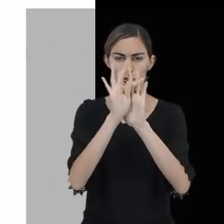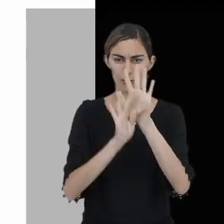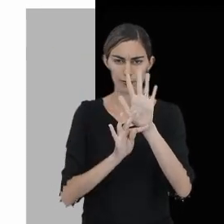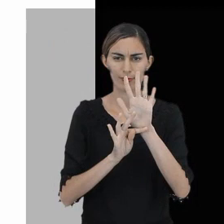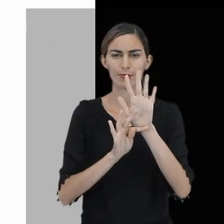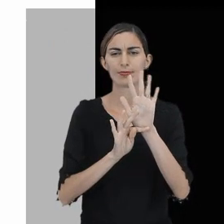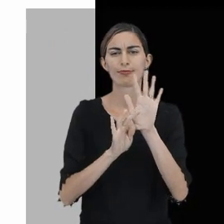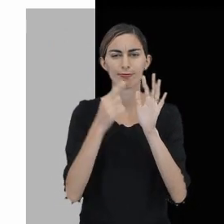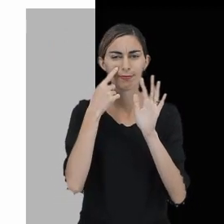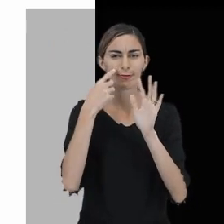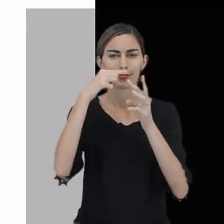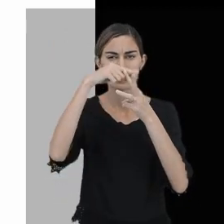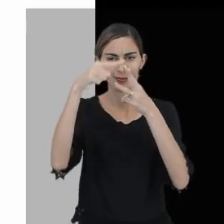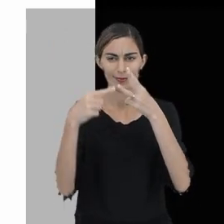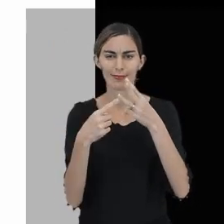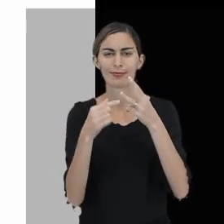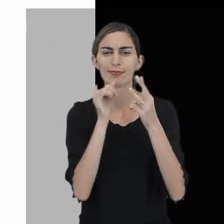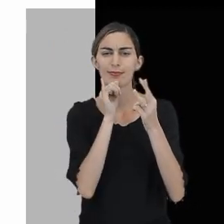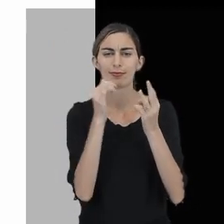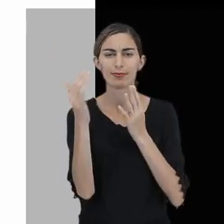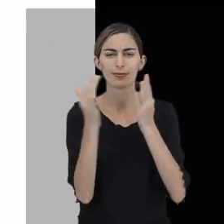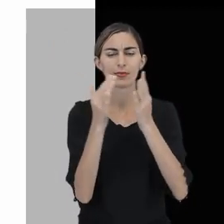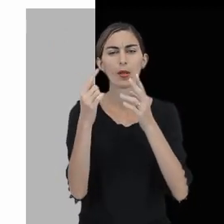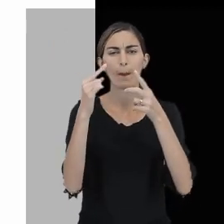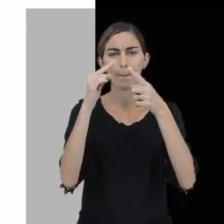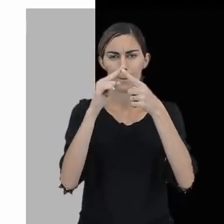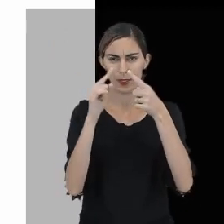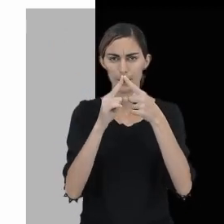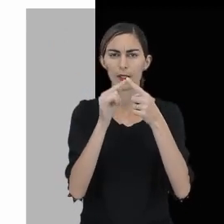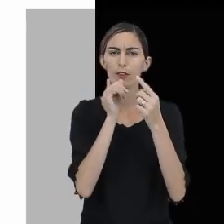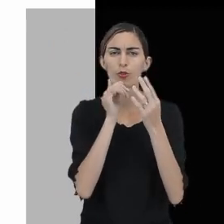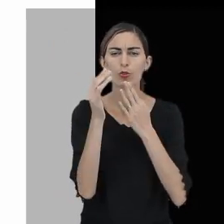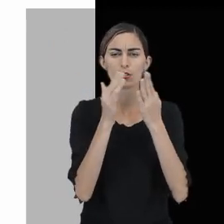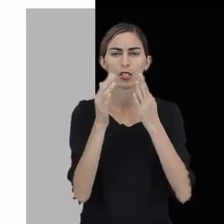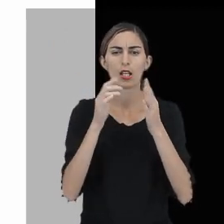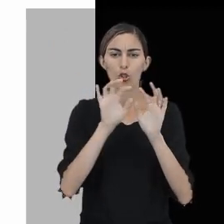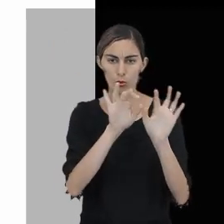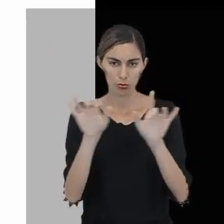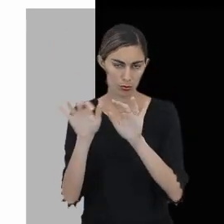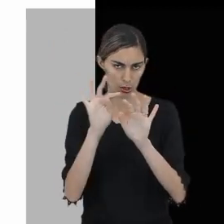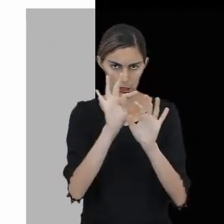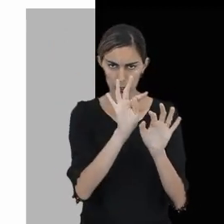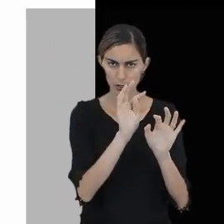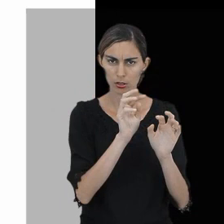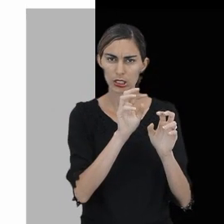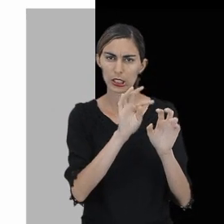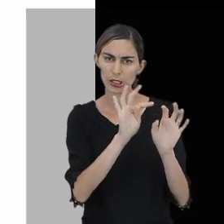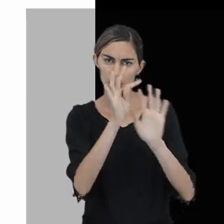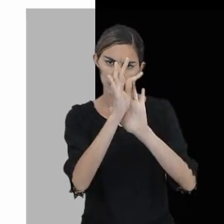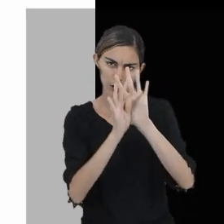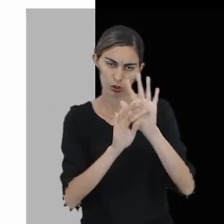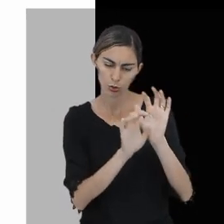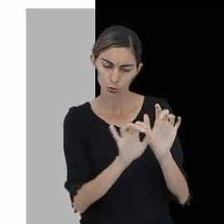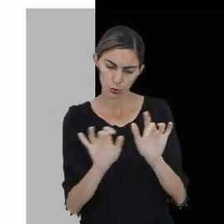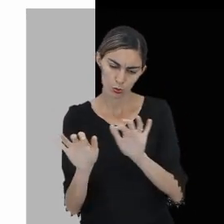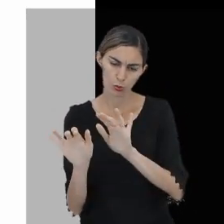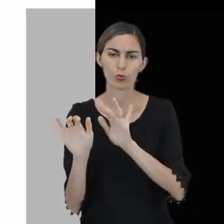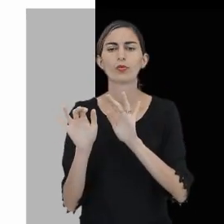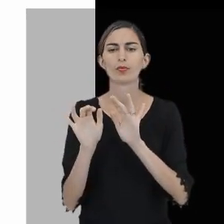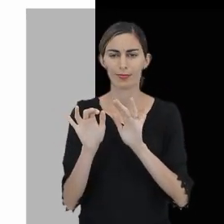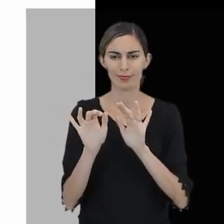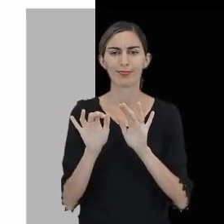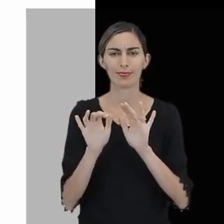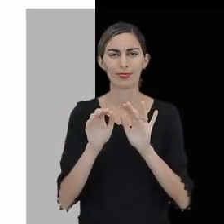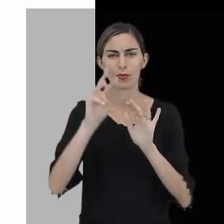exemplos da utilização de um teste viu então o primeiro exemplo a gente simplesmente digitam um texto eo nosso texto aqui nesse exemplo o